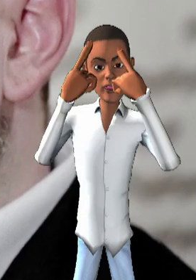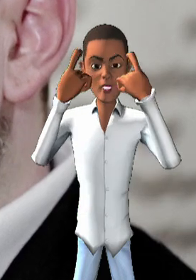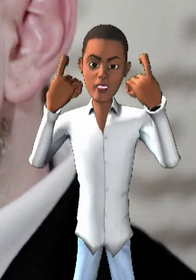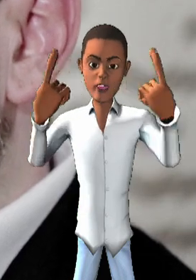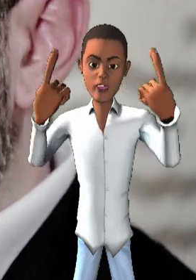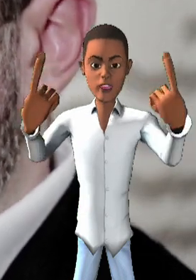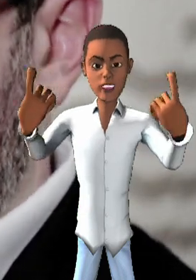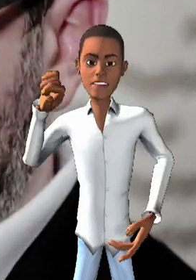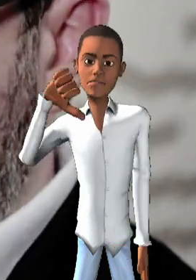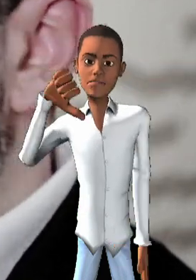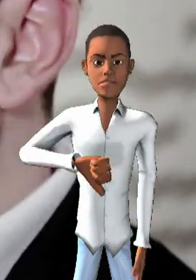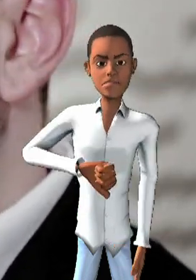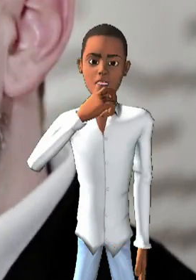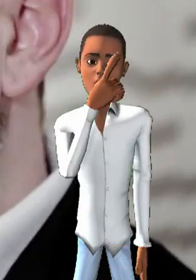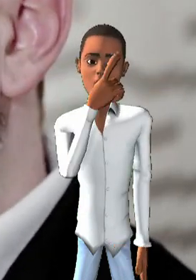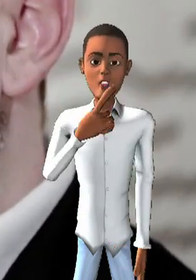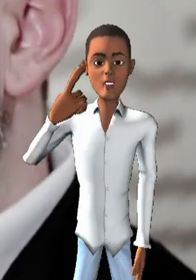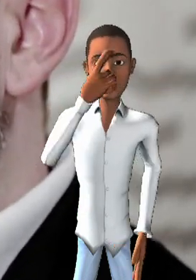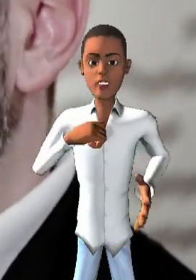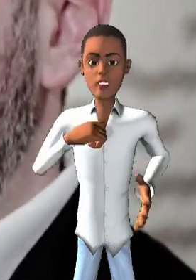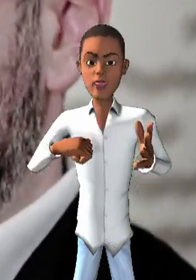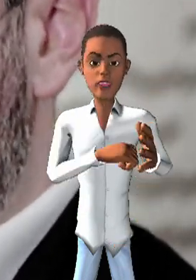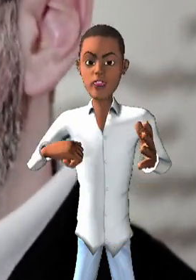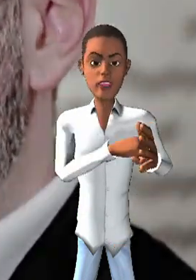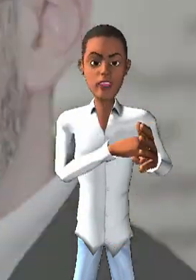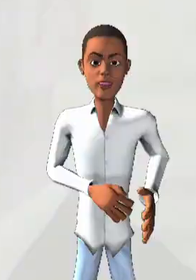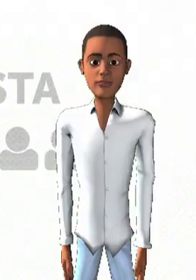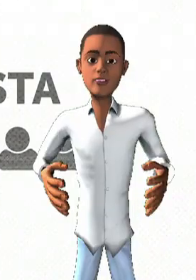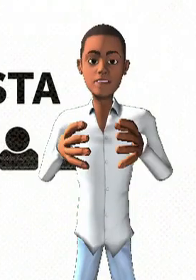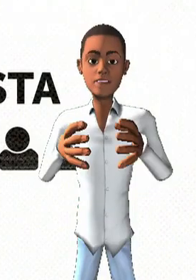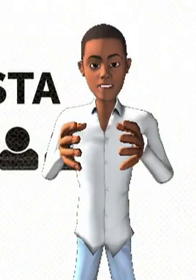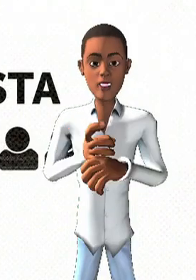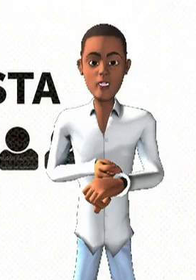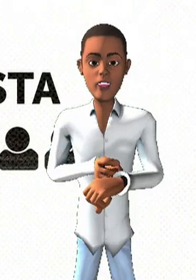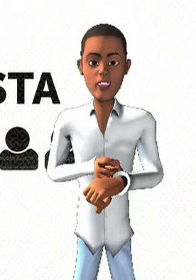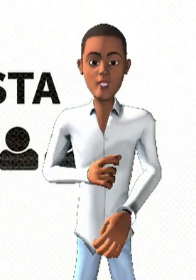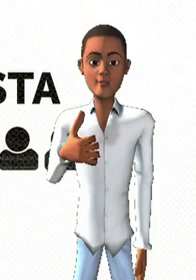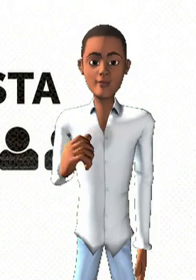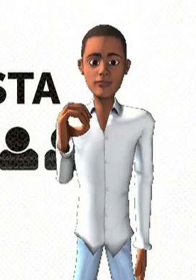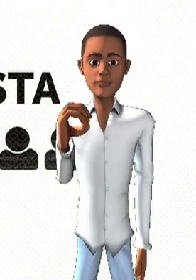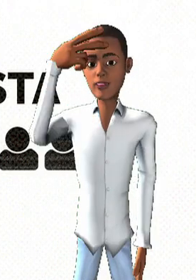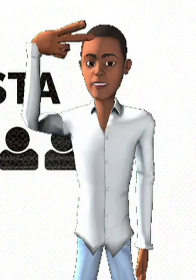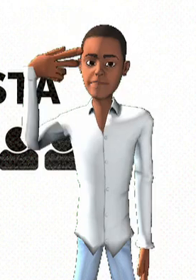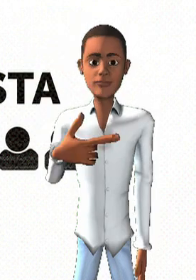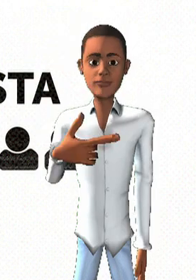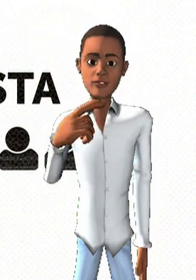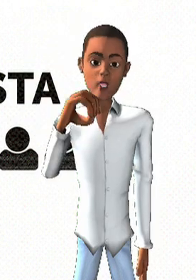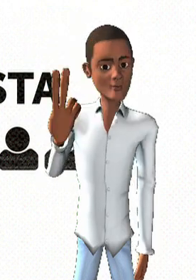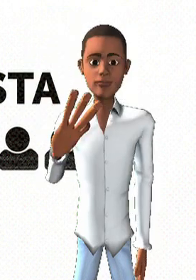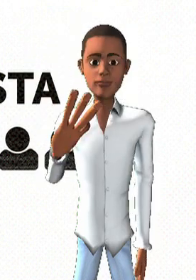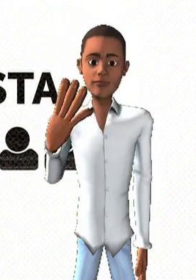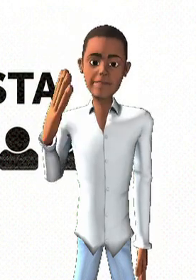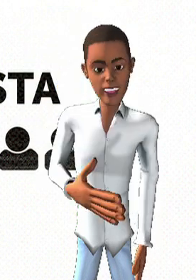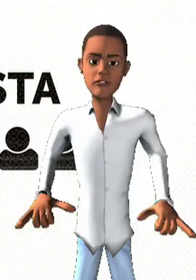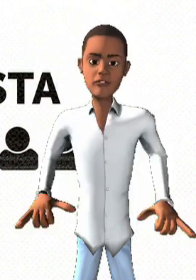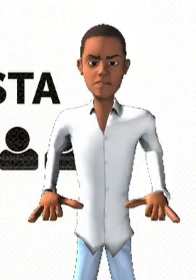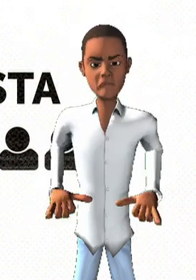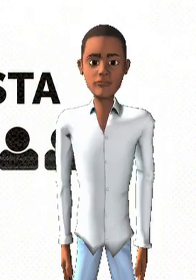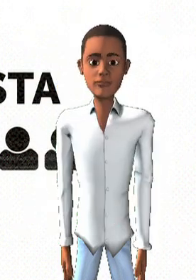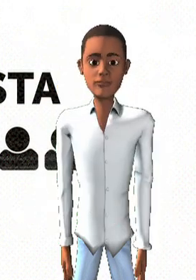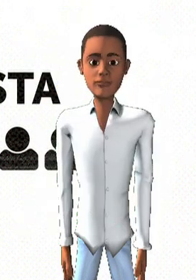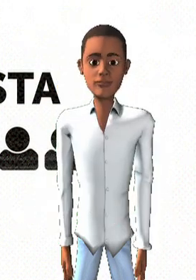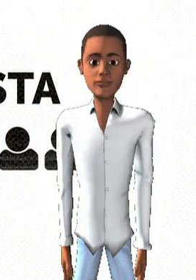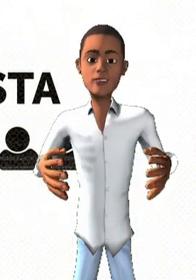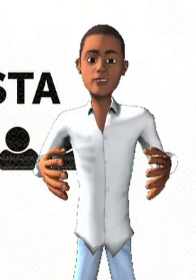talvez o dado mais chocante, o tapa na cara. Grupo mais machista, entre 2 e 3 pessoas a cada